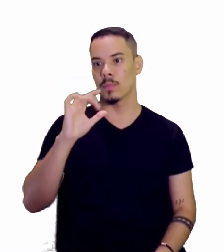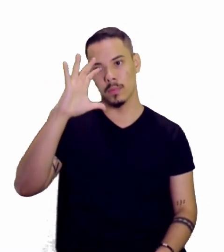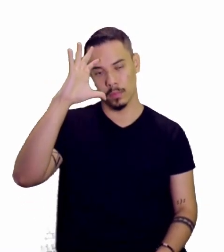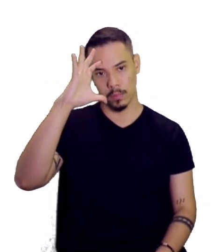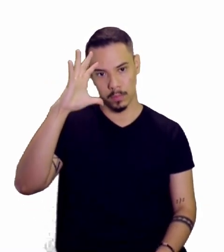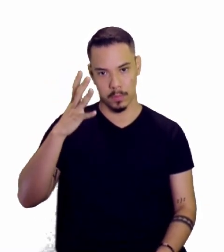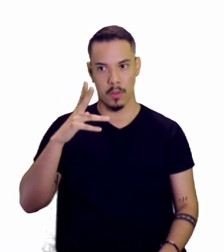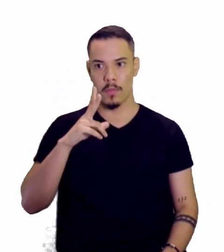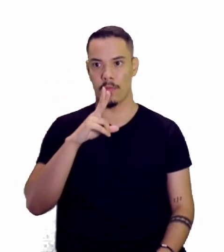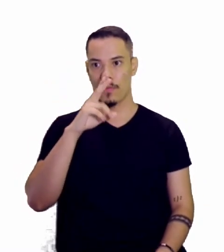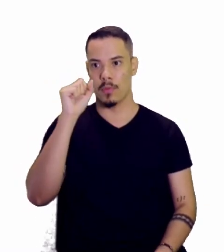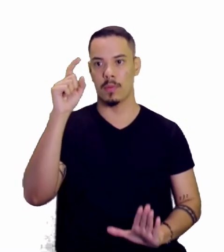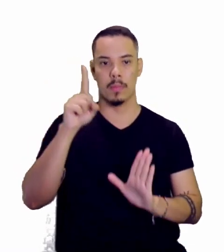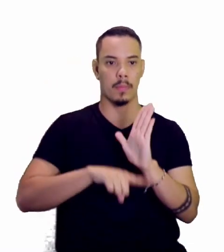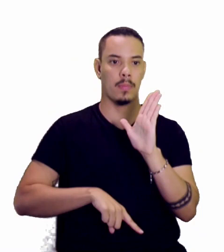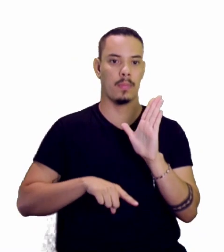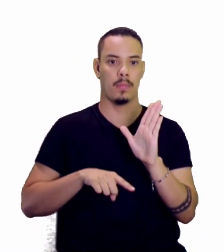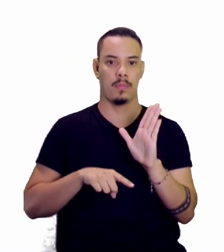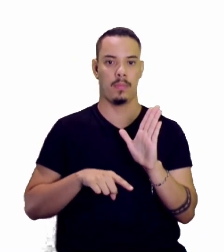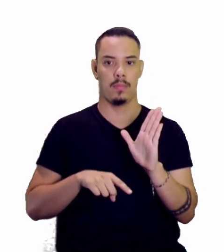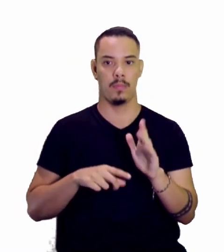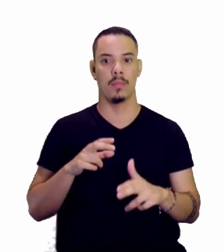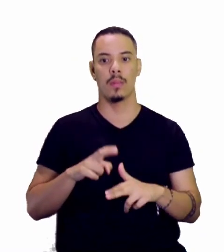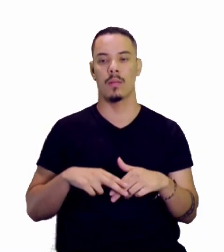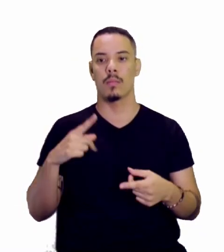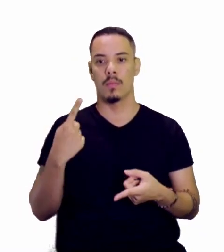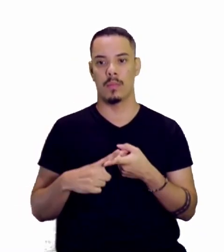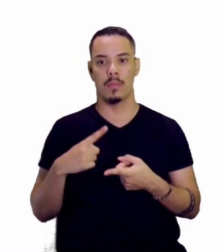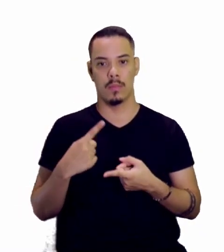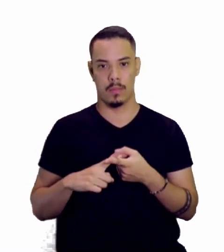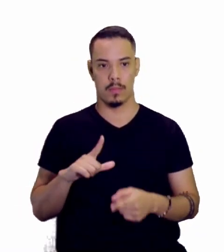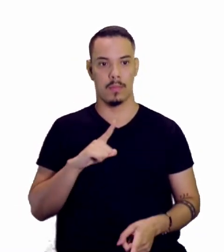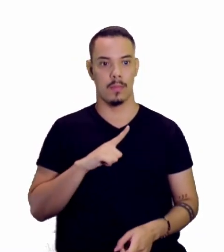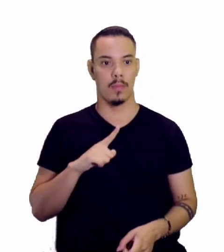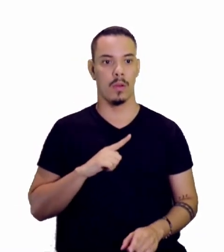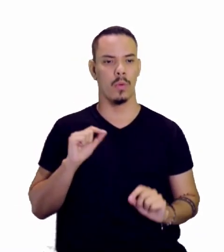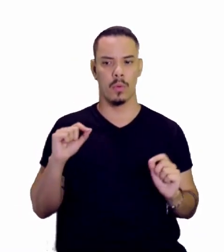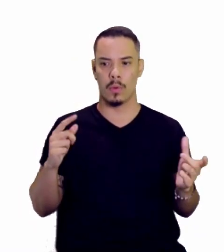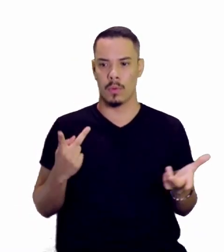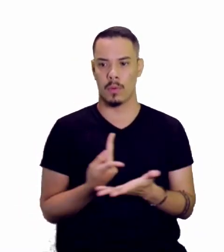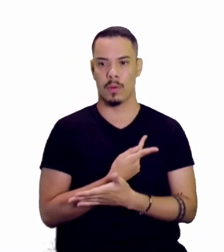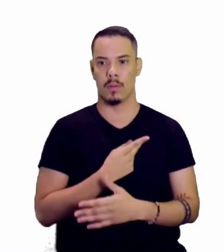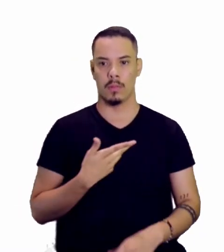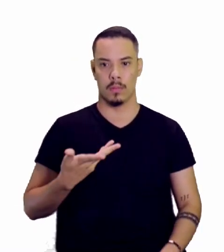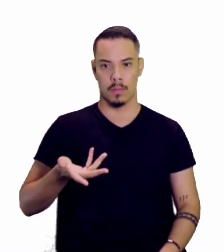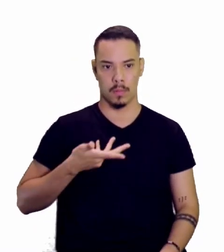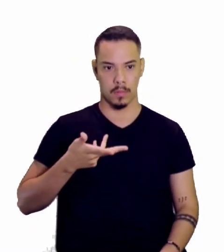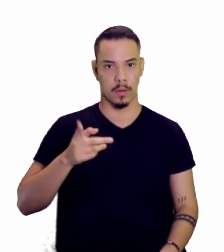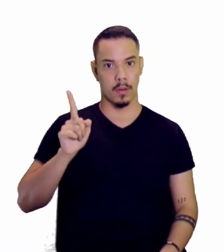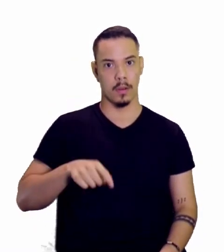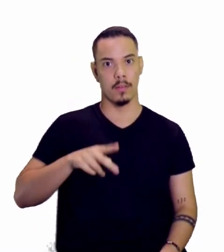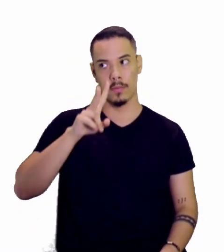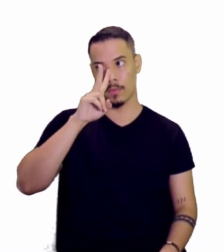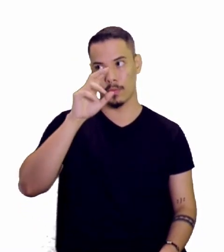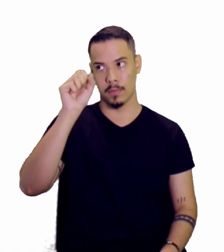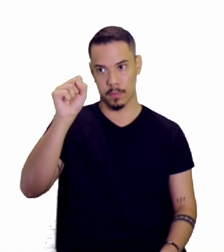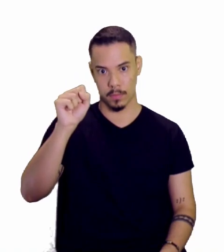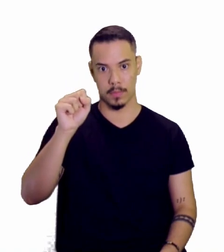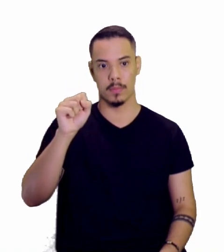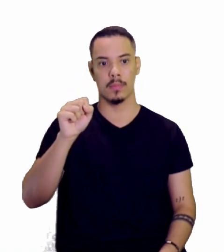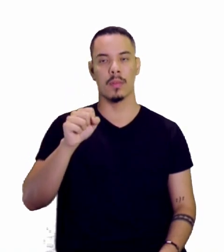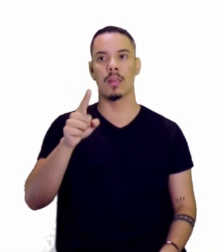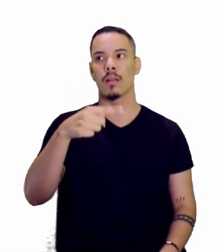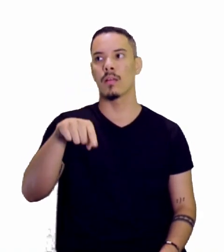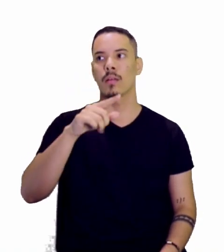uma força de menor intensidade. Exatamente. Porque o que vai provocar essa aceleração é a força, né? Aí,